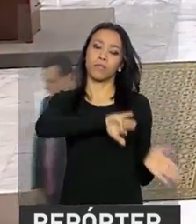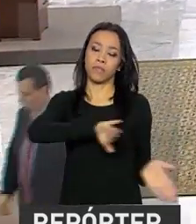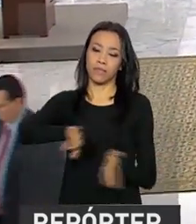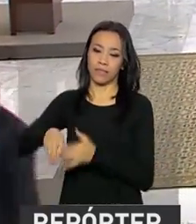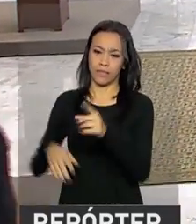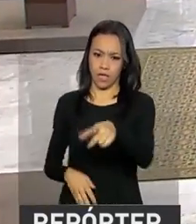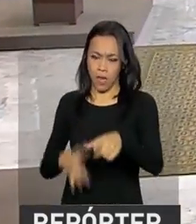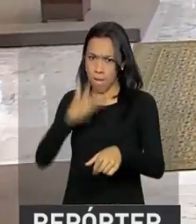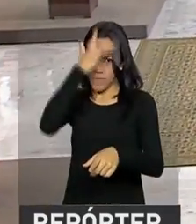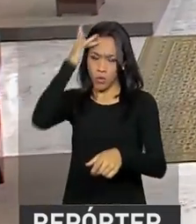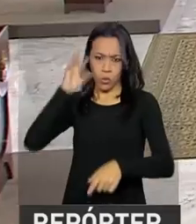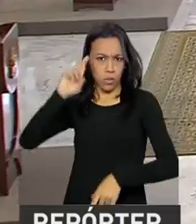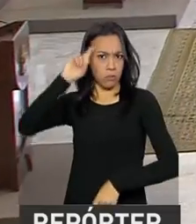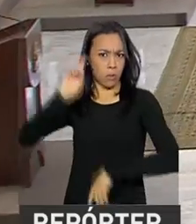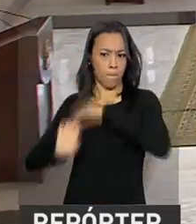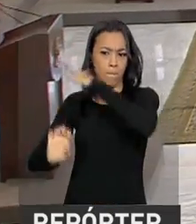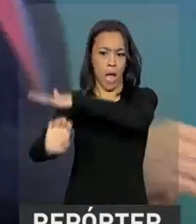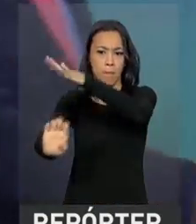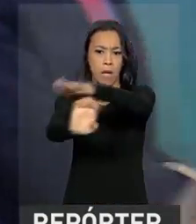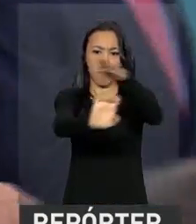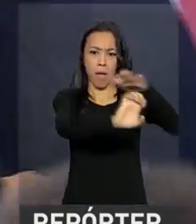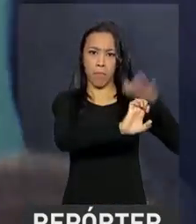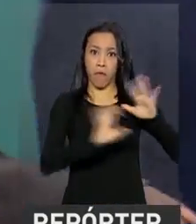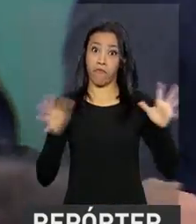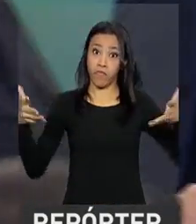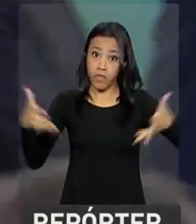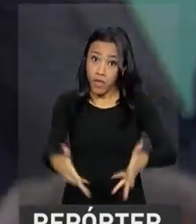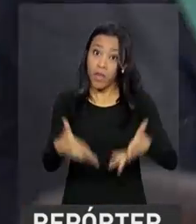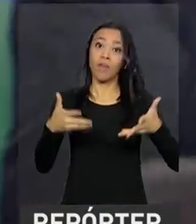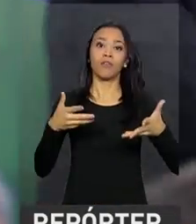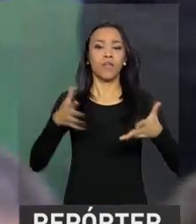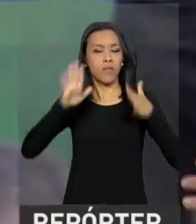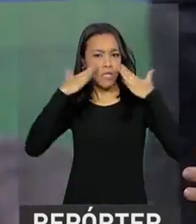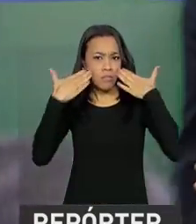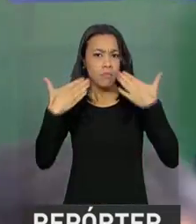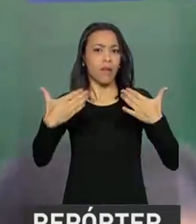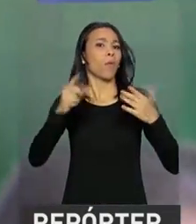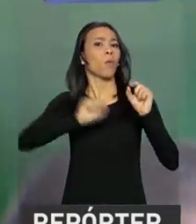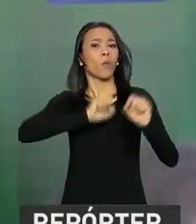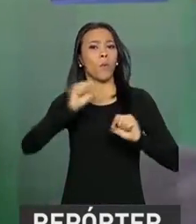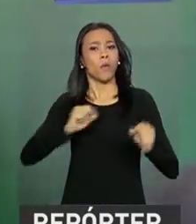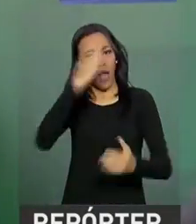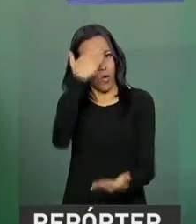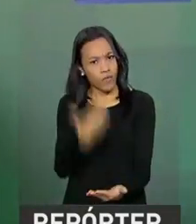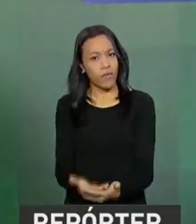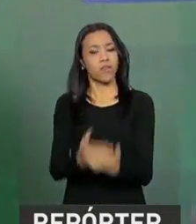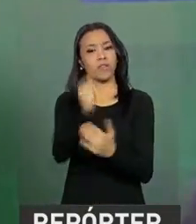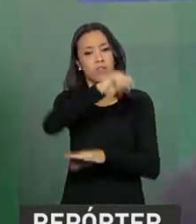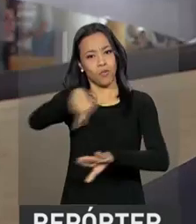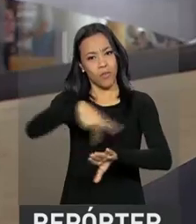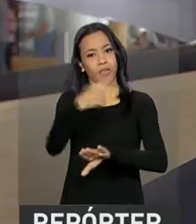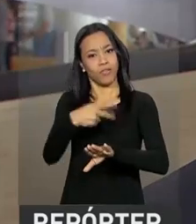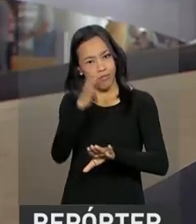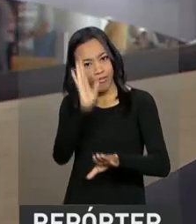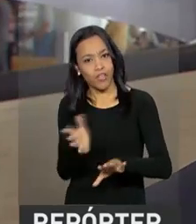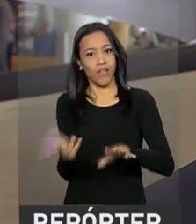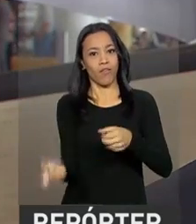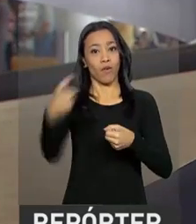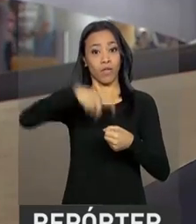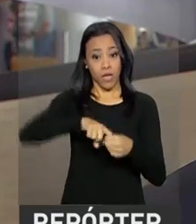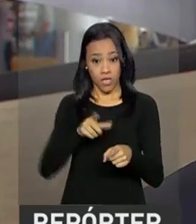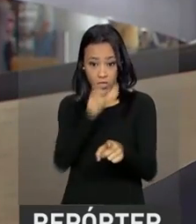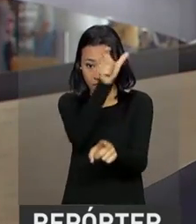pesados da economia vieram até o Palácio do Planalto e expressaram que a confiança no país está sendo retomada é o que diz este